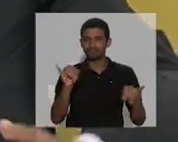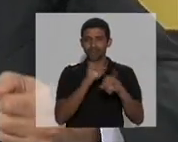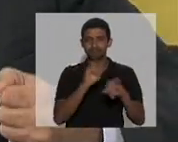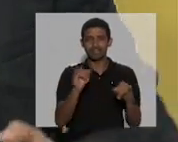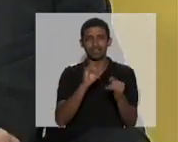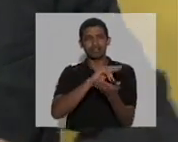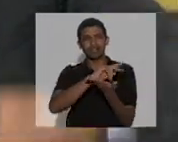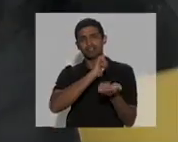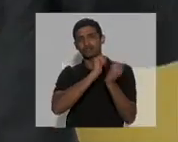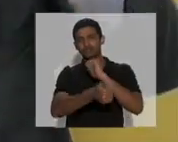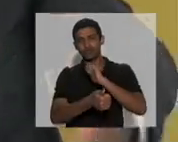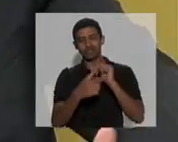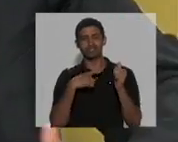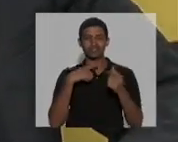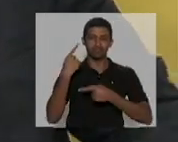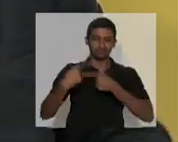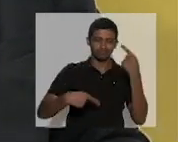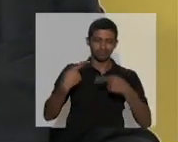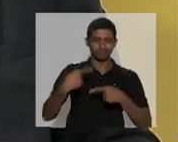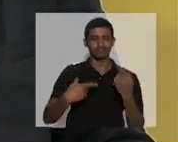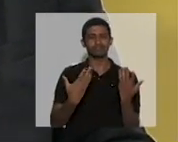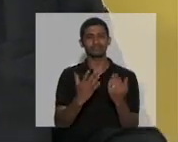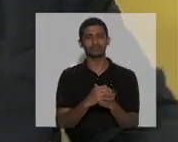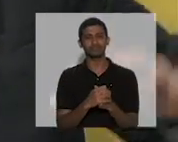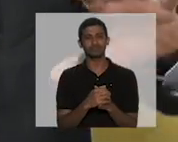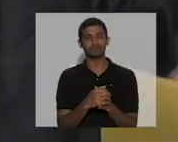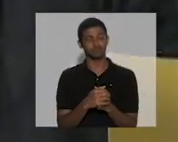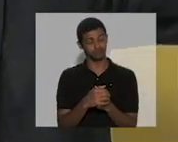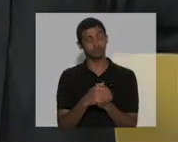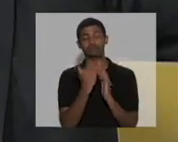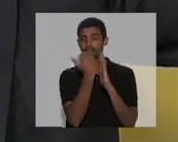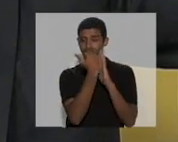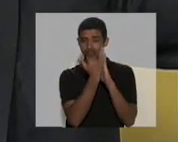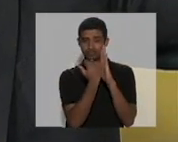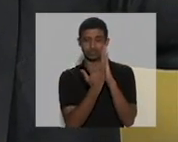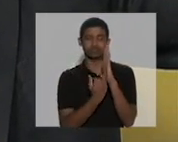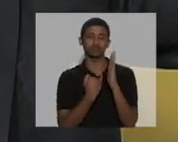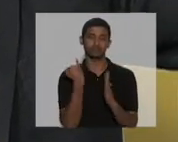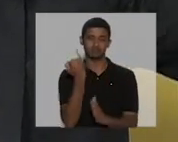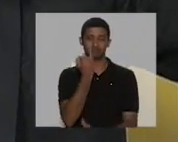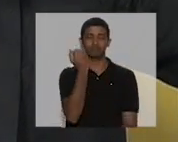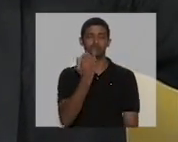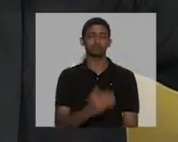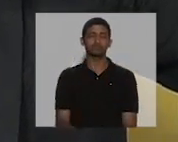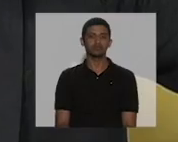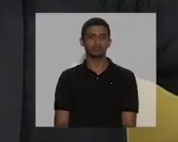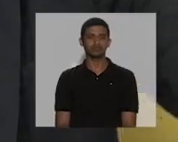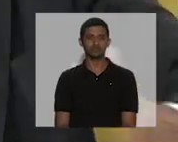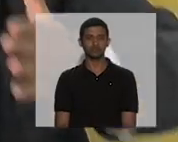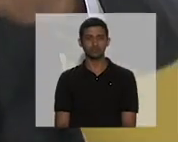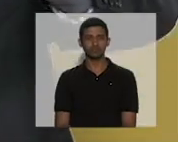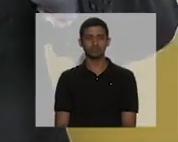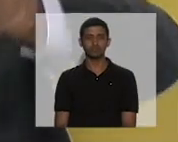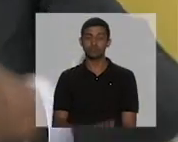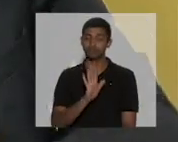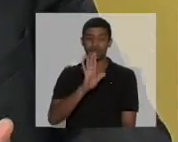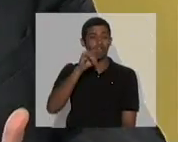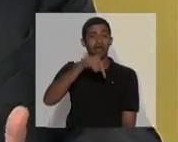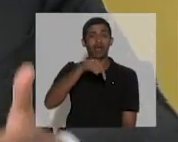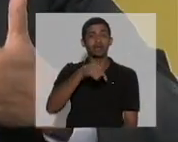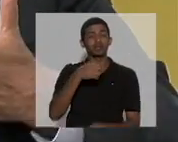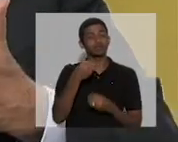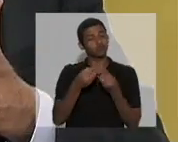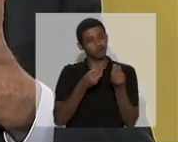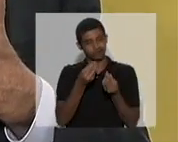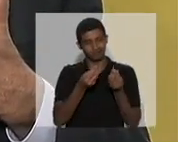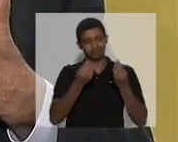divulgar a prática esportiva, a competição esportiva, ter critérios. Isso é uma coisa. Agora, aqui